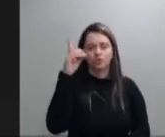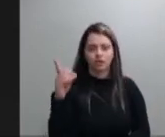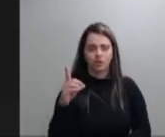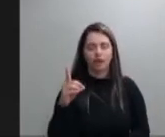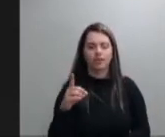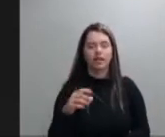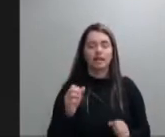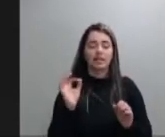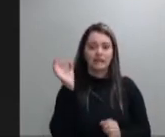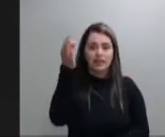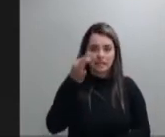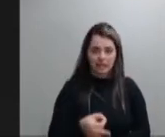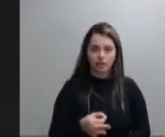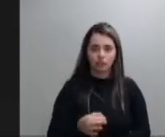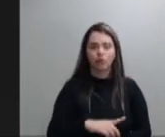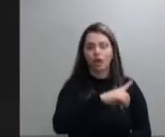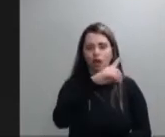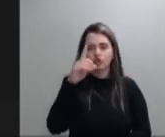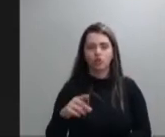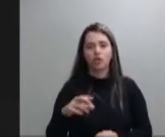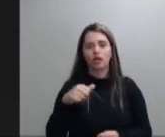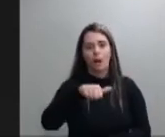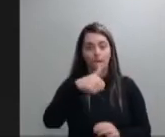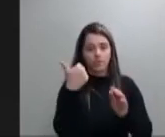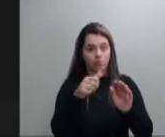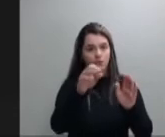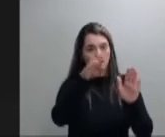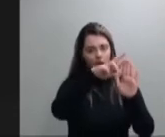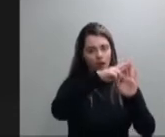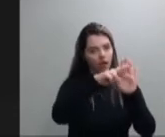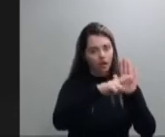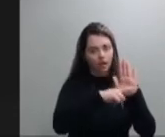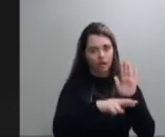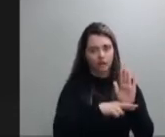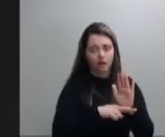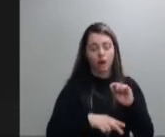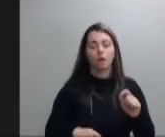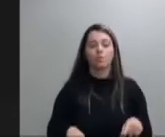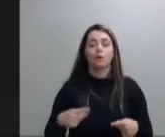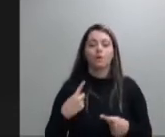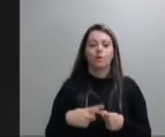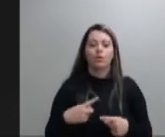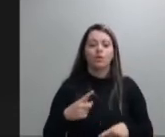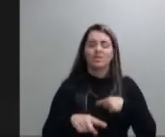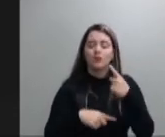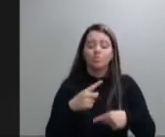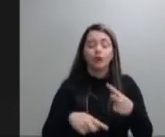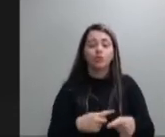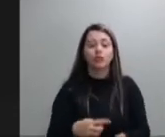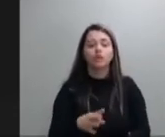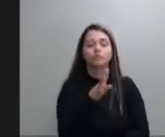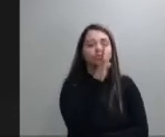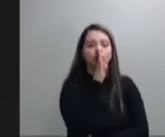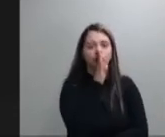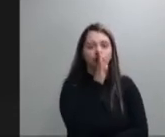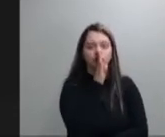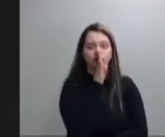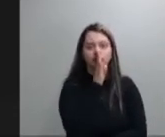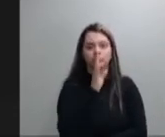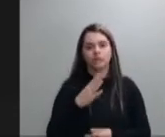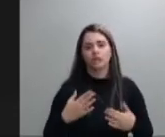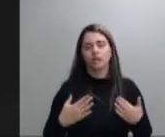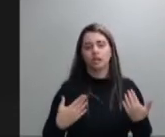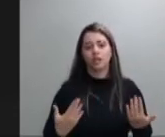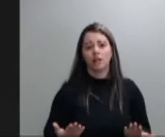aqui sobreveio um novo critério pois após já ter sido sanada a omissão contida no edital inaugural a